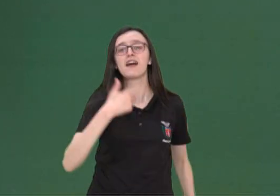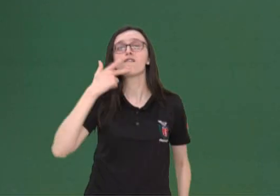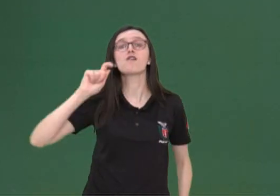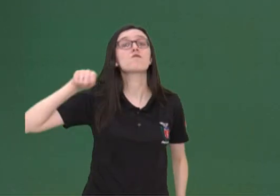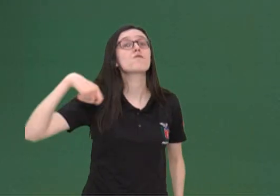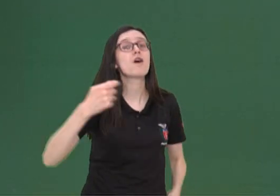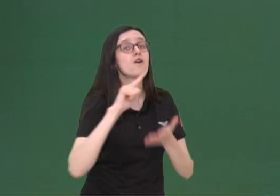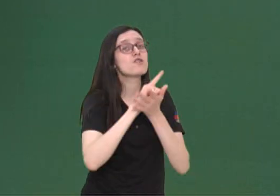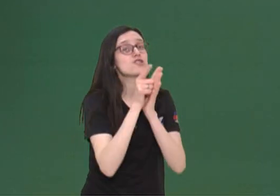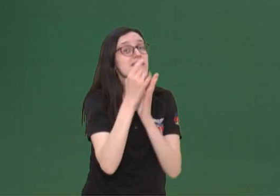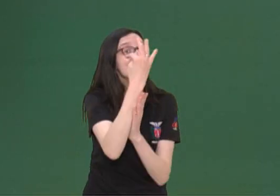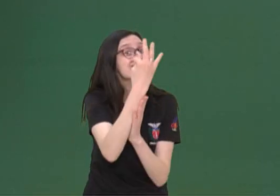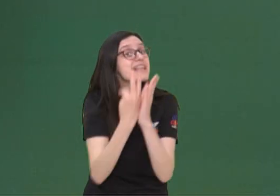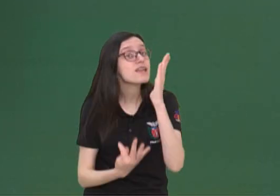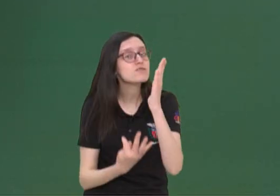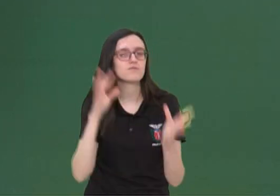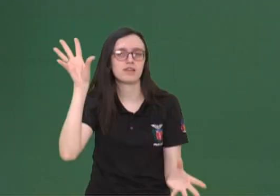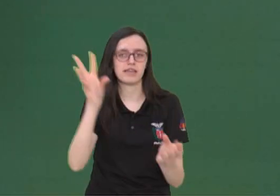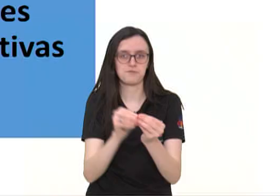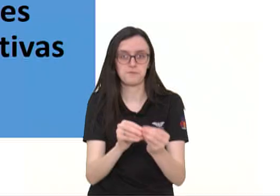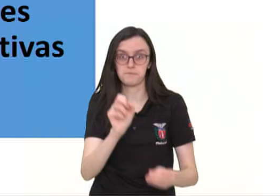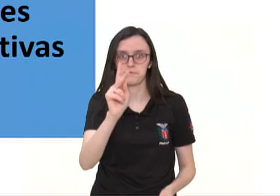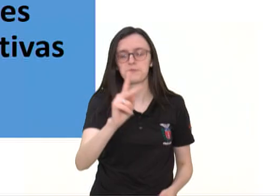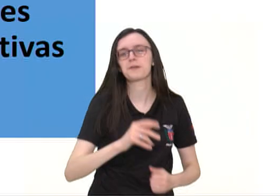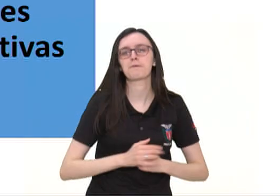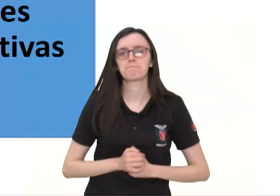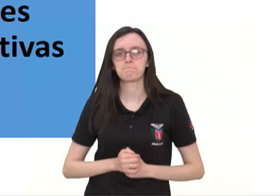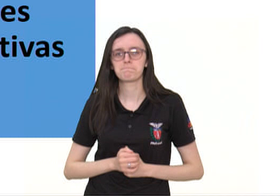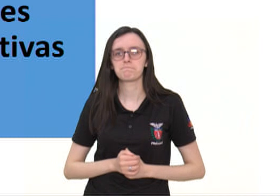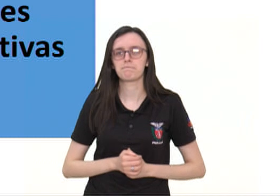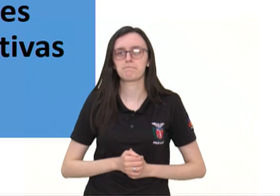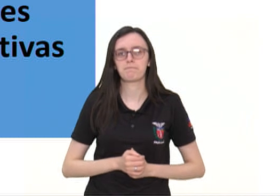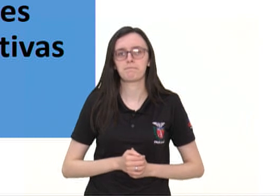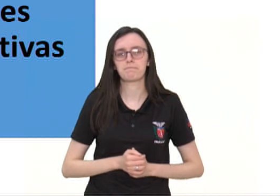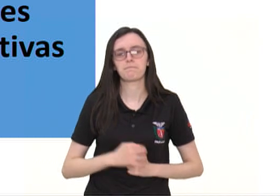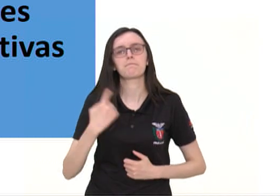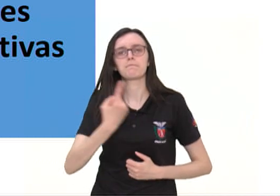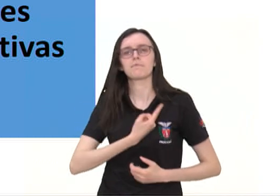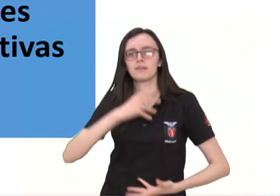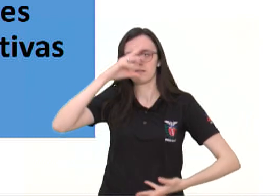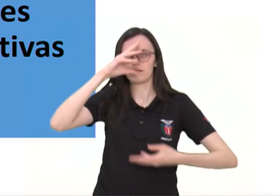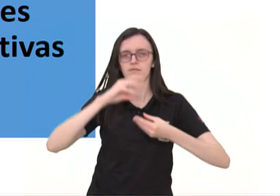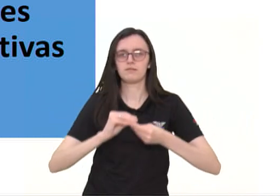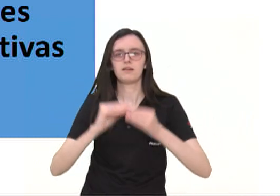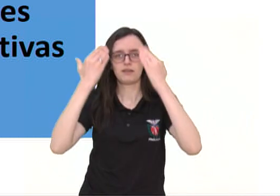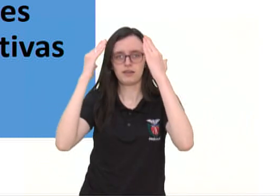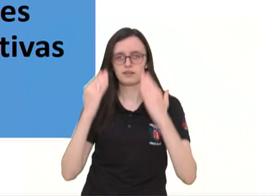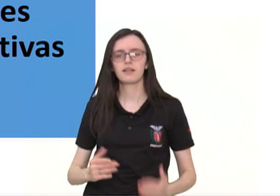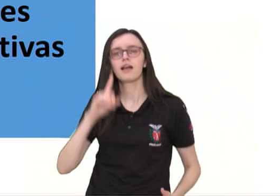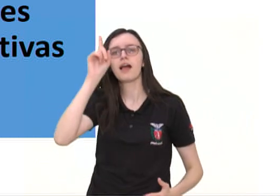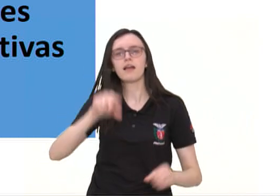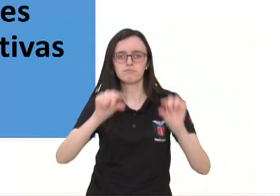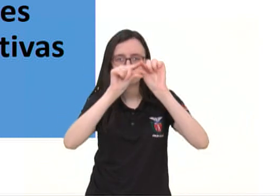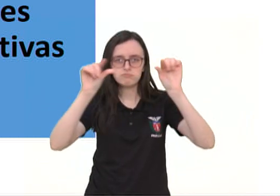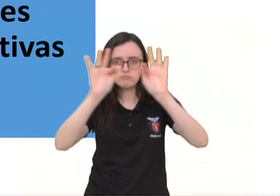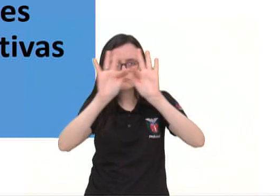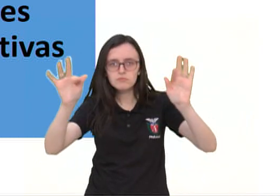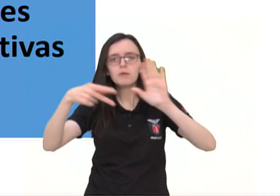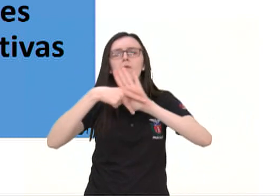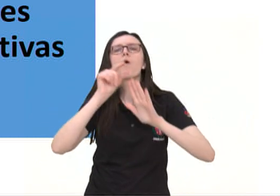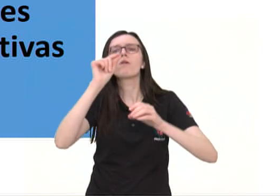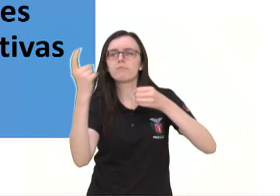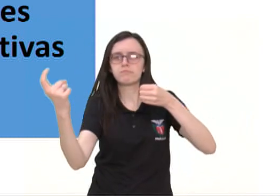gênero textual, resenha, tá? E vamos compreender e analisar orações subordinadas,